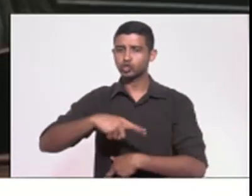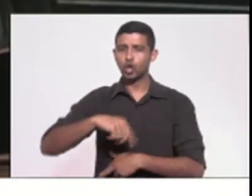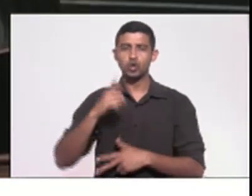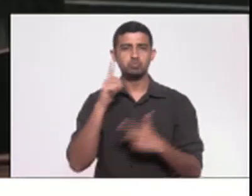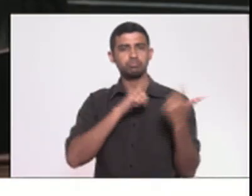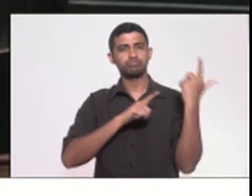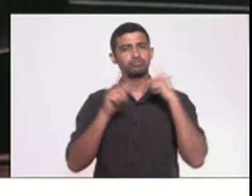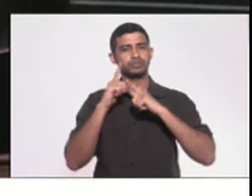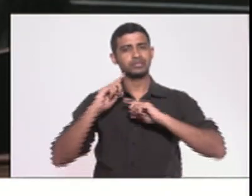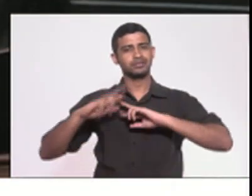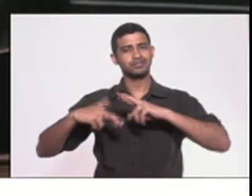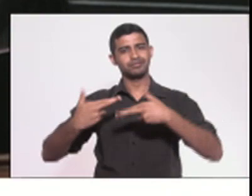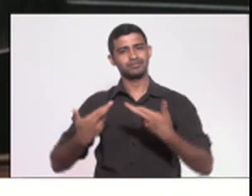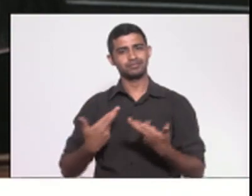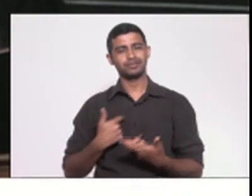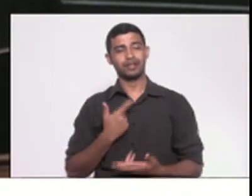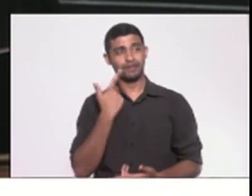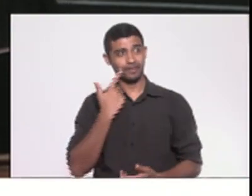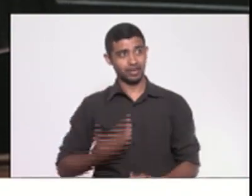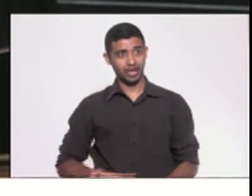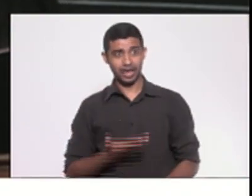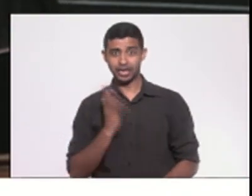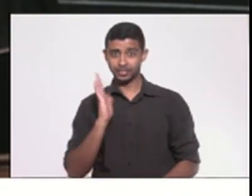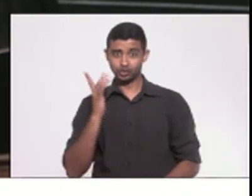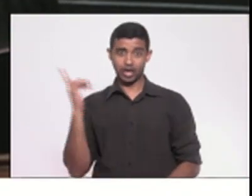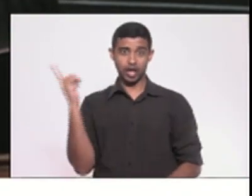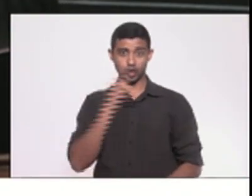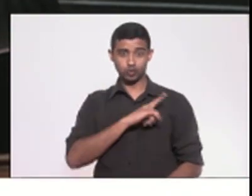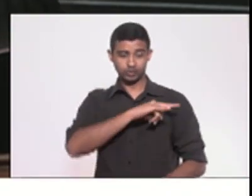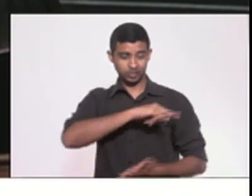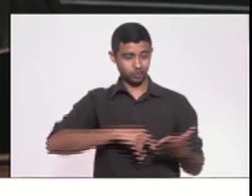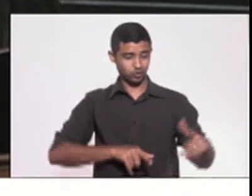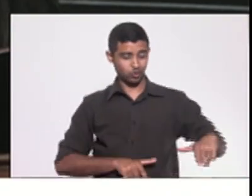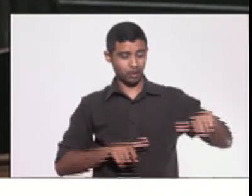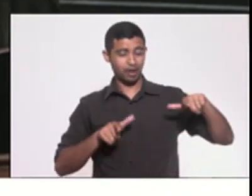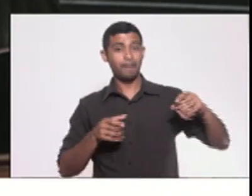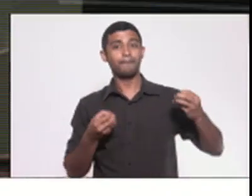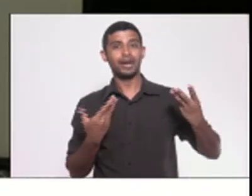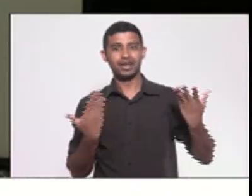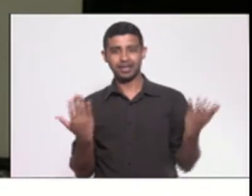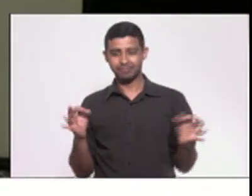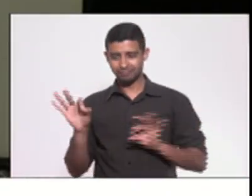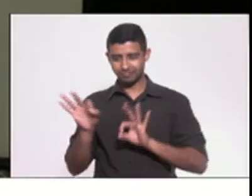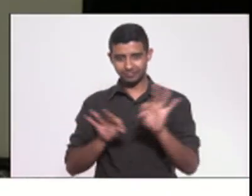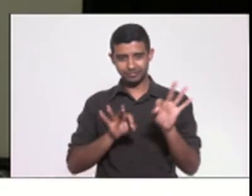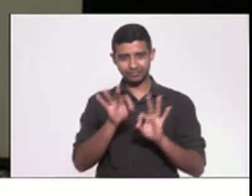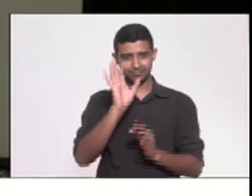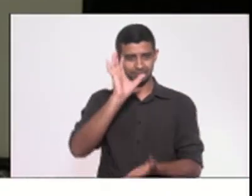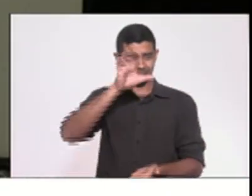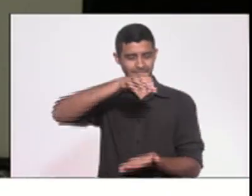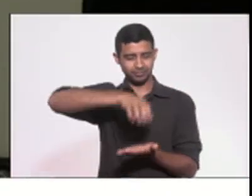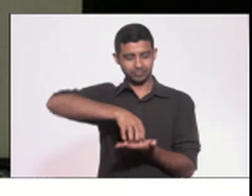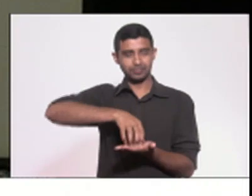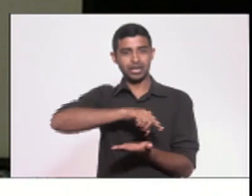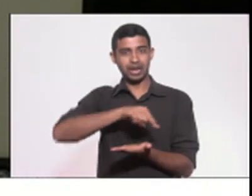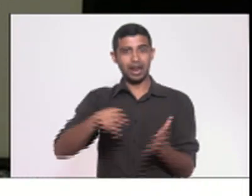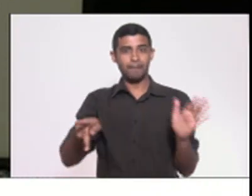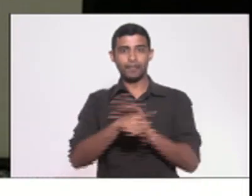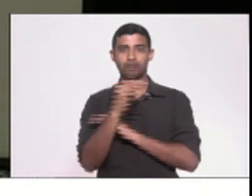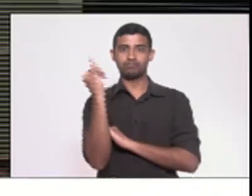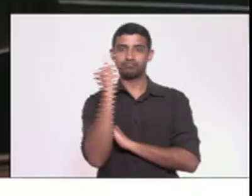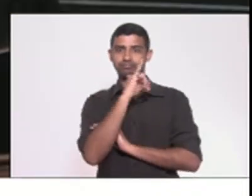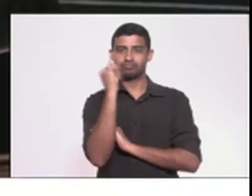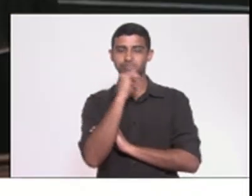recuperamos. Aqui nós já conseguimos a licença para a instalação de uma unidade de recuperação energética também